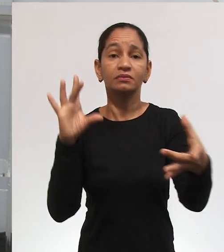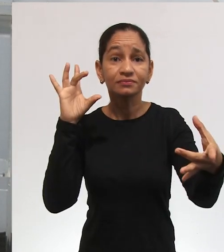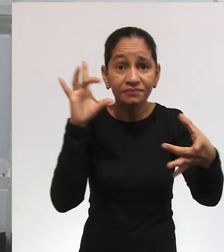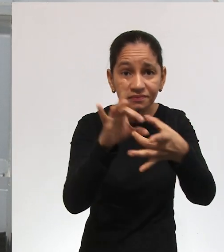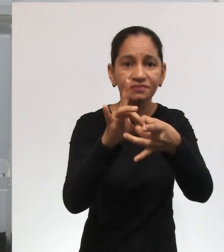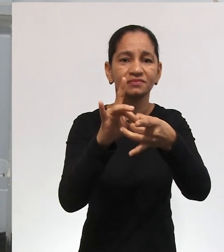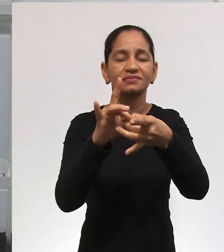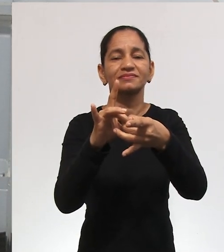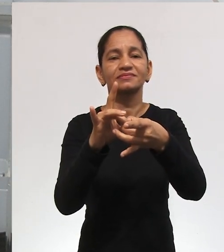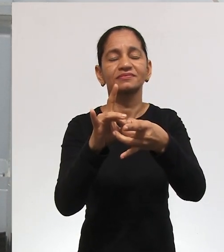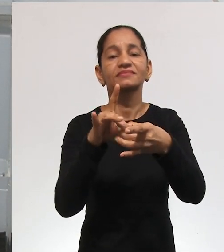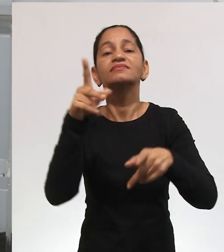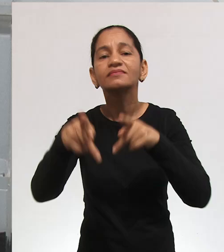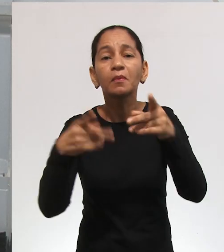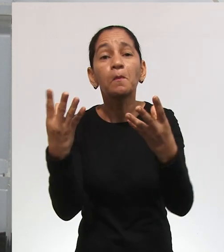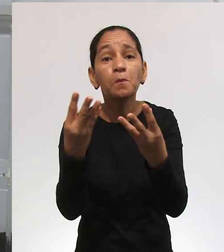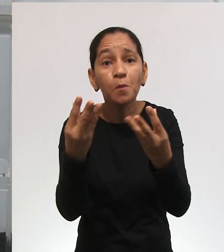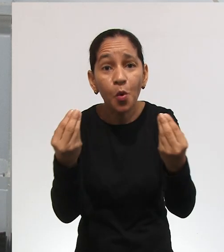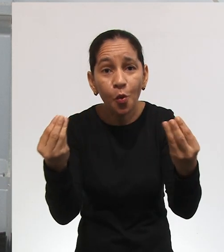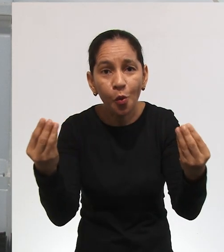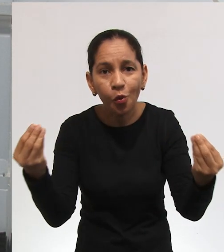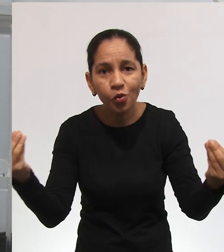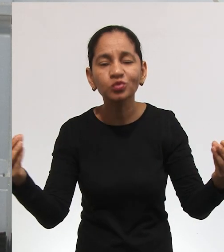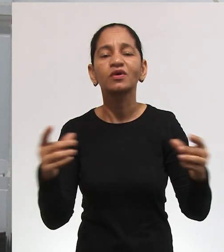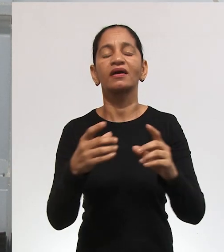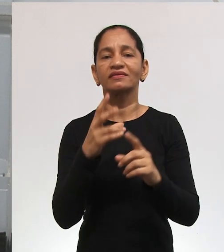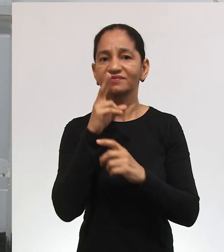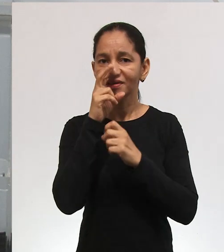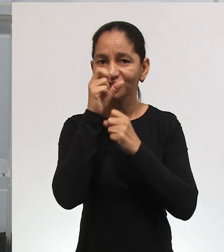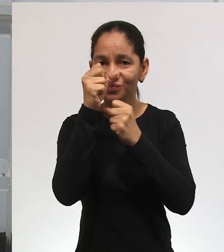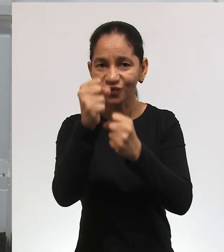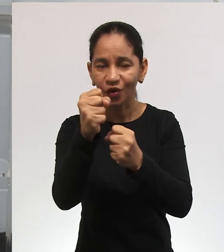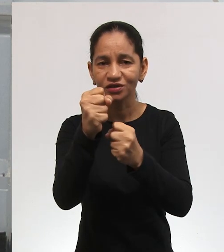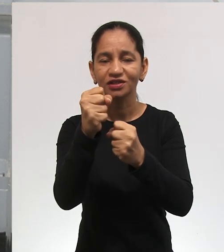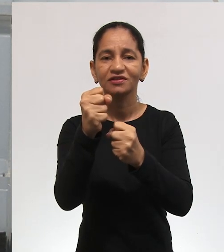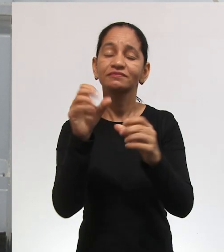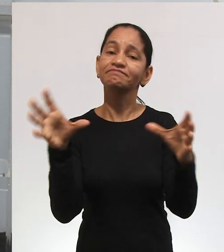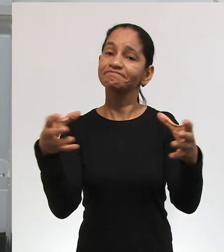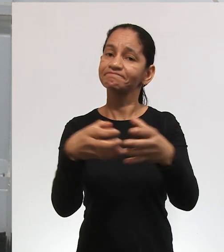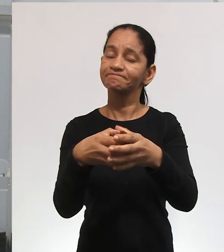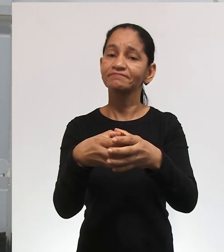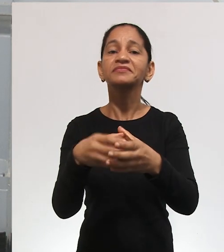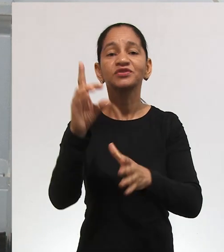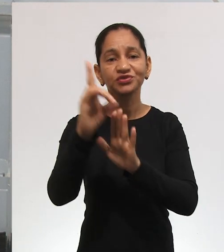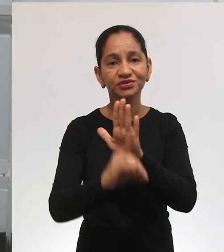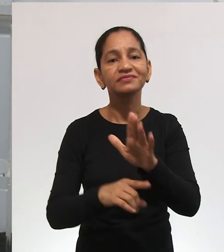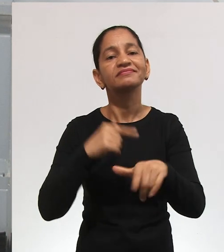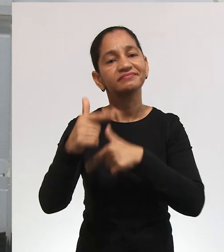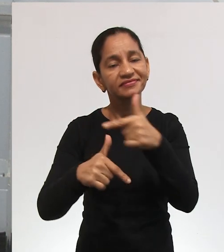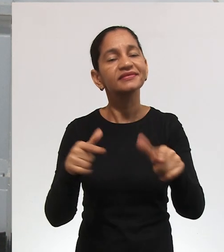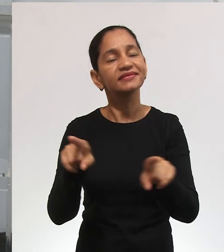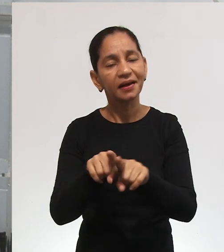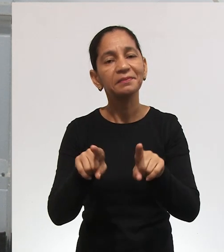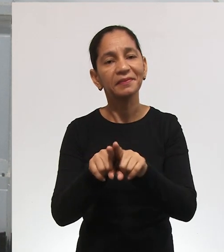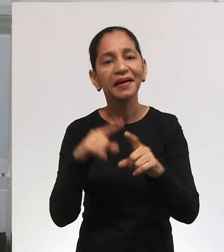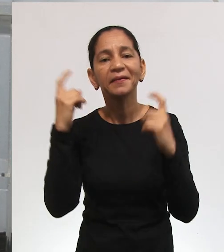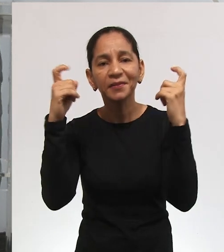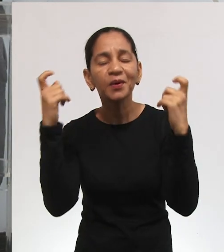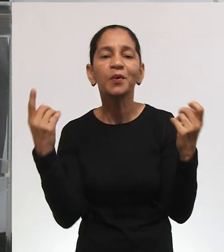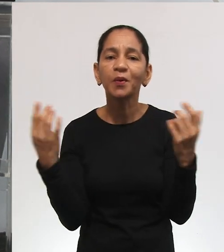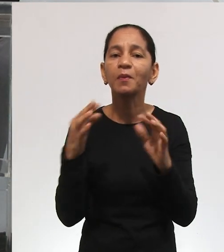une coletivamente, ele começa a ganhar força. Então, o direito do trabalho também vai se preocupar